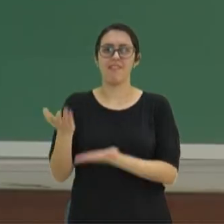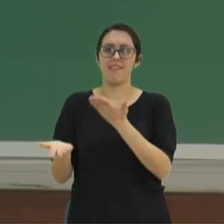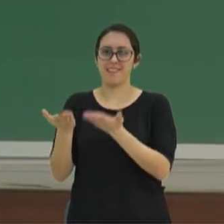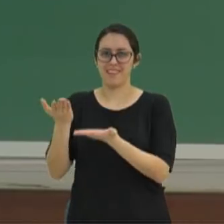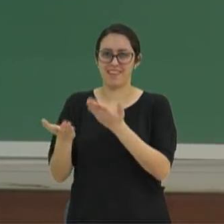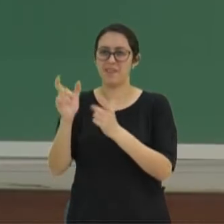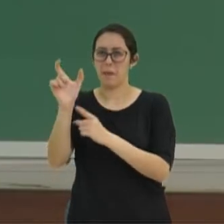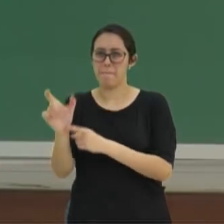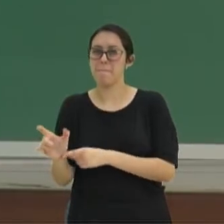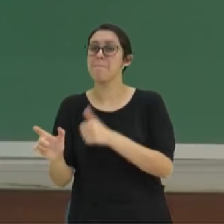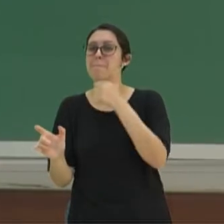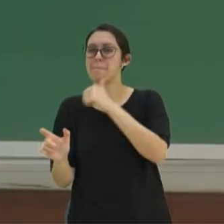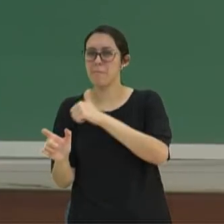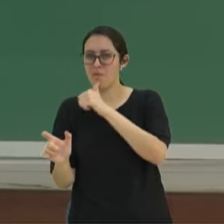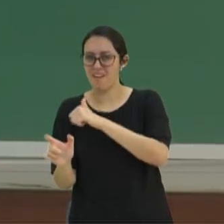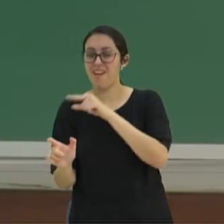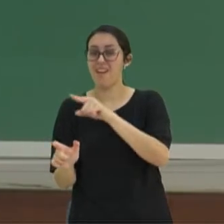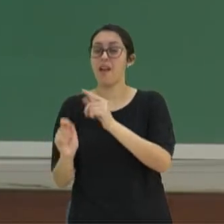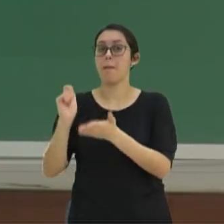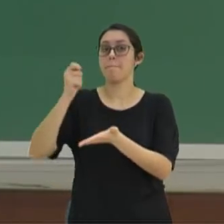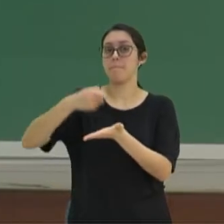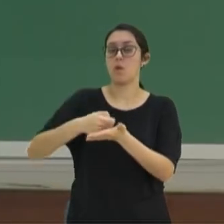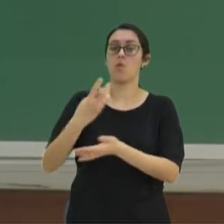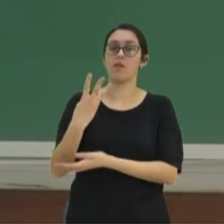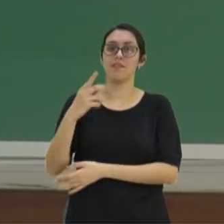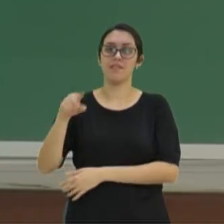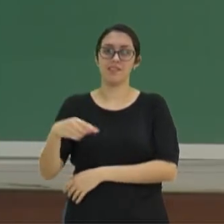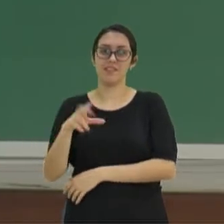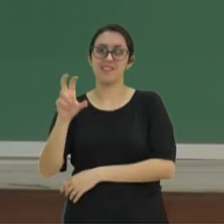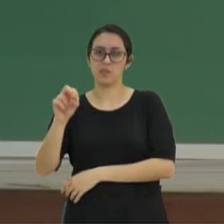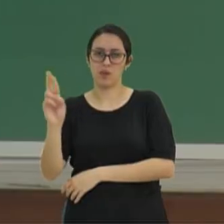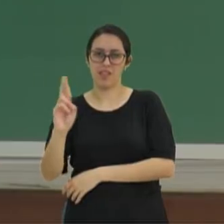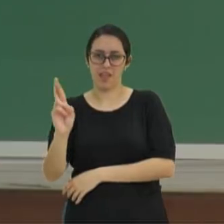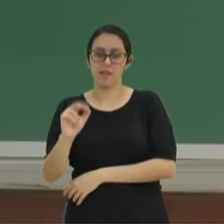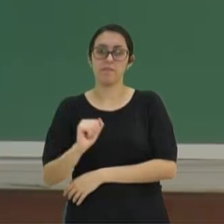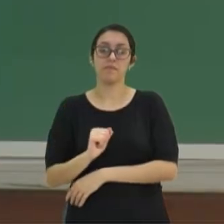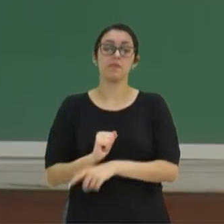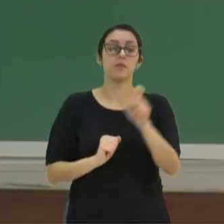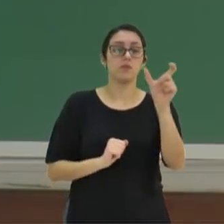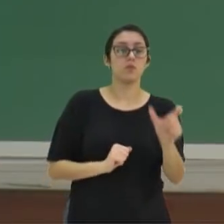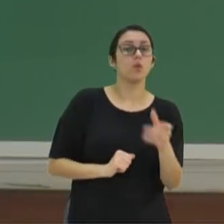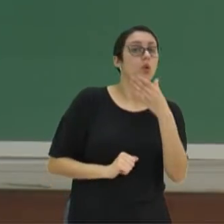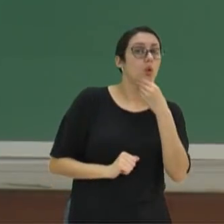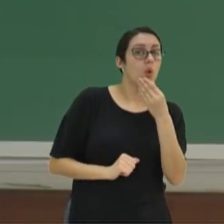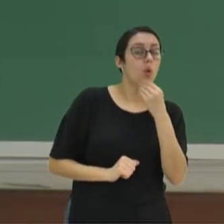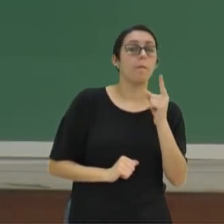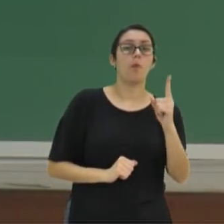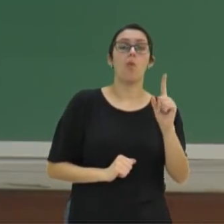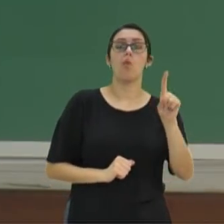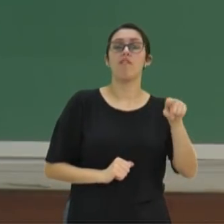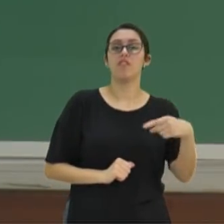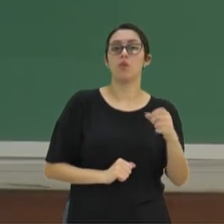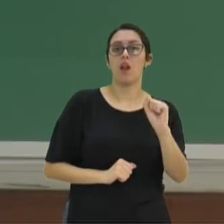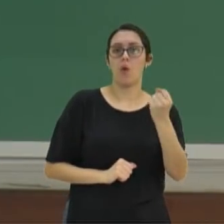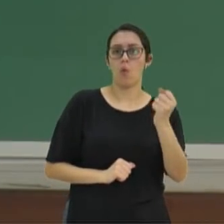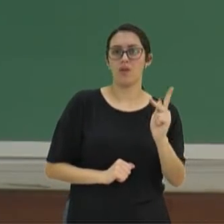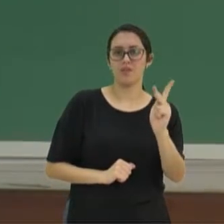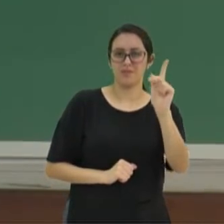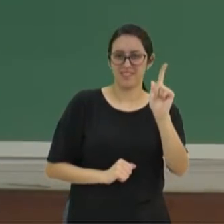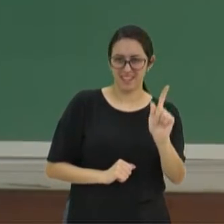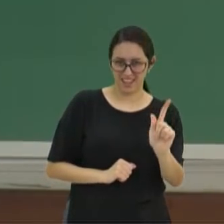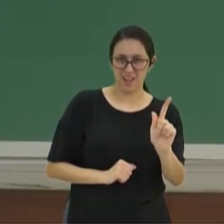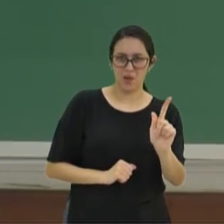da Camila. Ela pagou 3,50. O Pedro é 1,8 quilos, né? 1 quilo